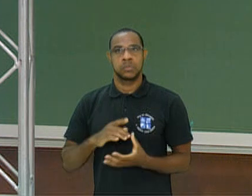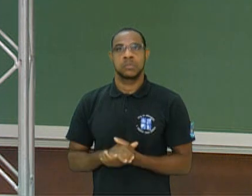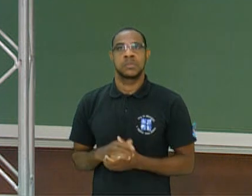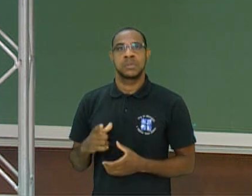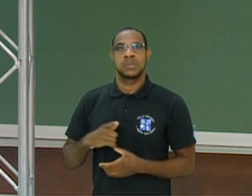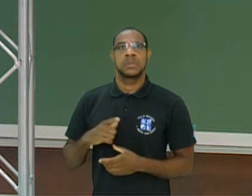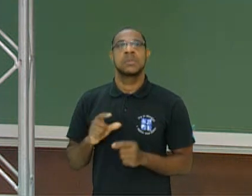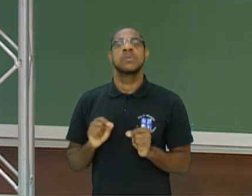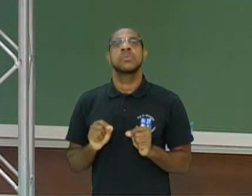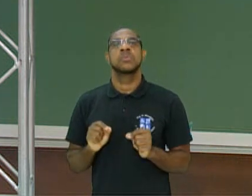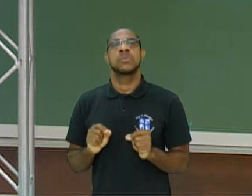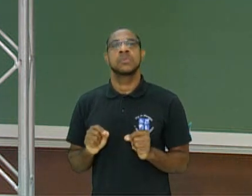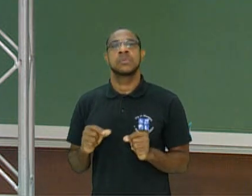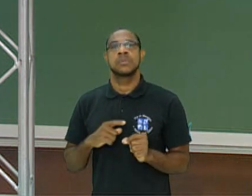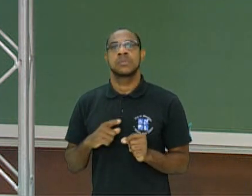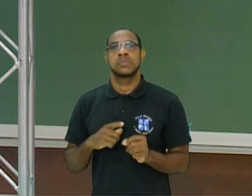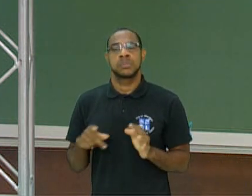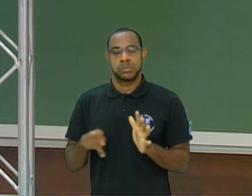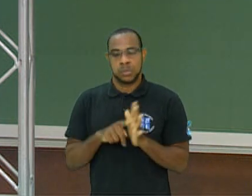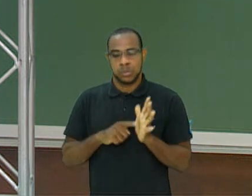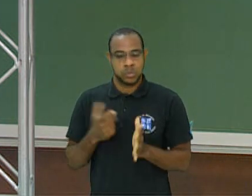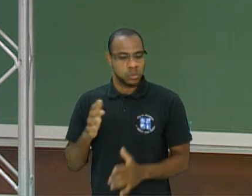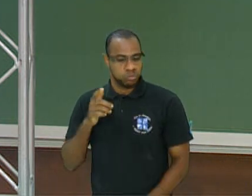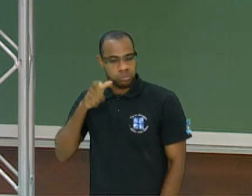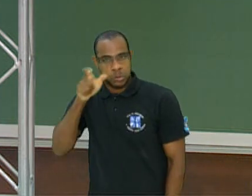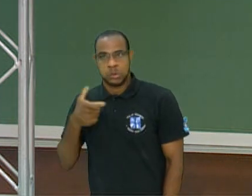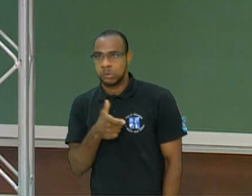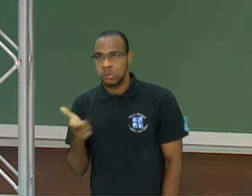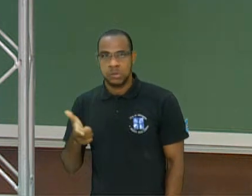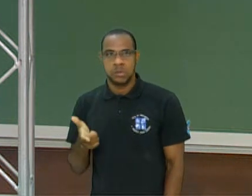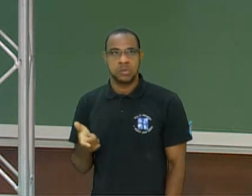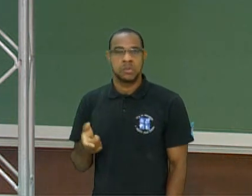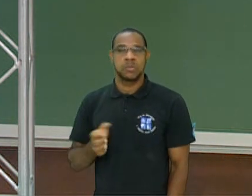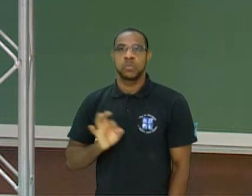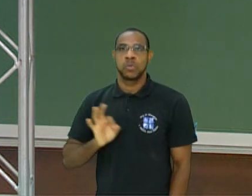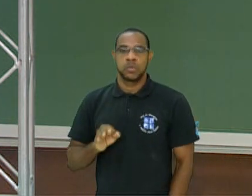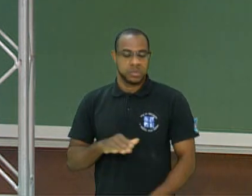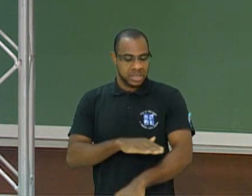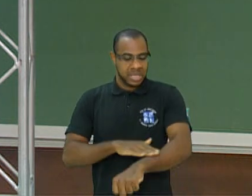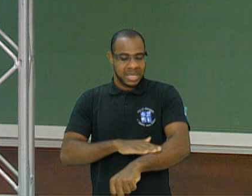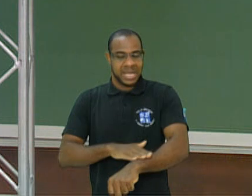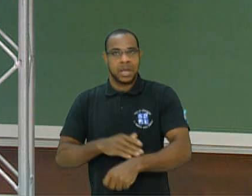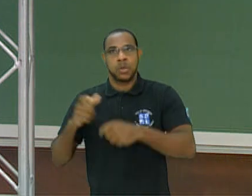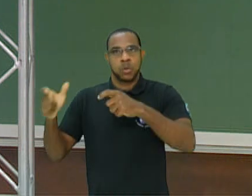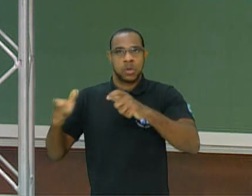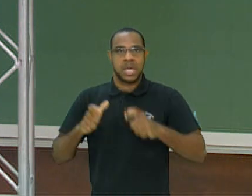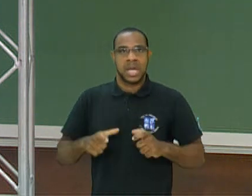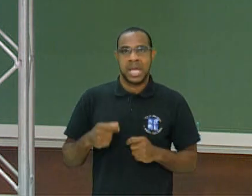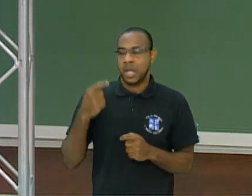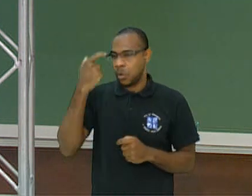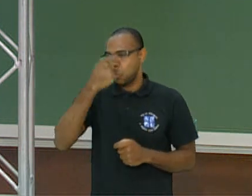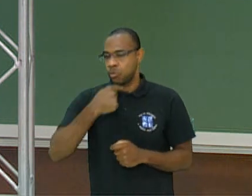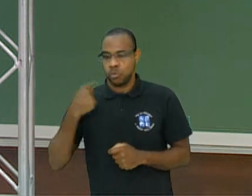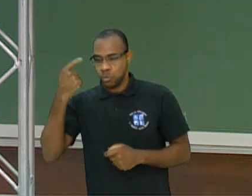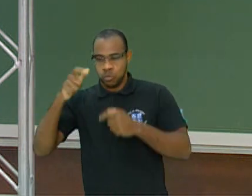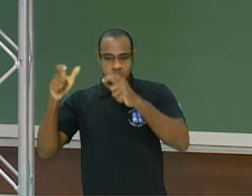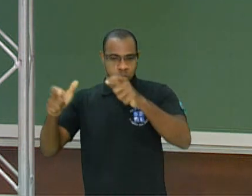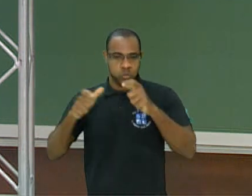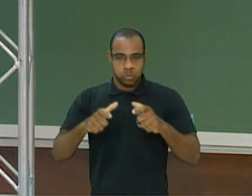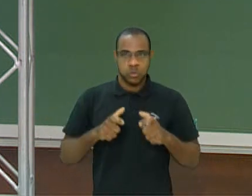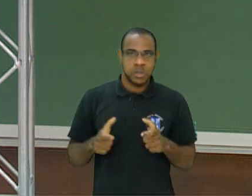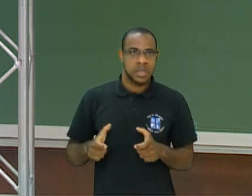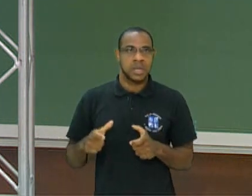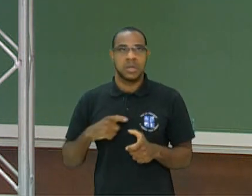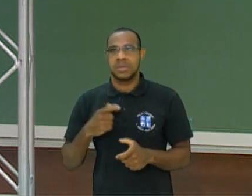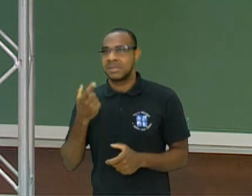lado muitas vezes não é interessante do conto. Não é sobre raças, é lugares, rostos. De onde o